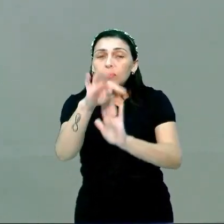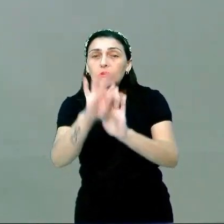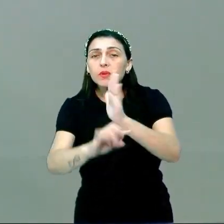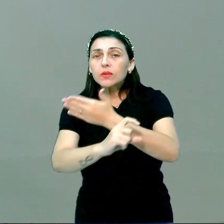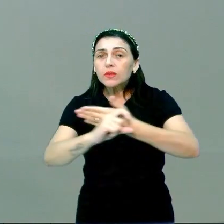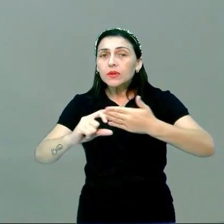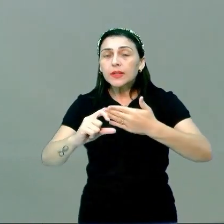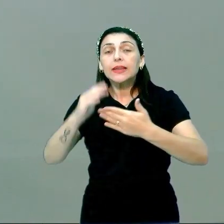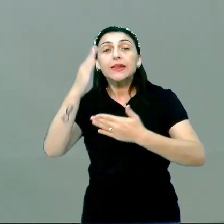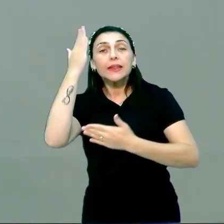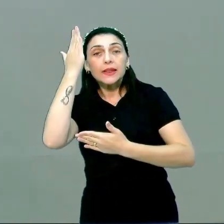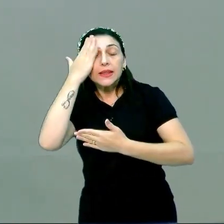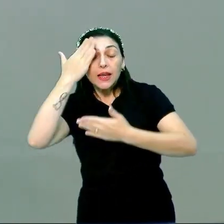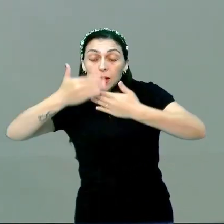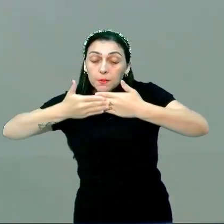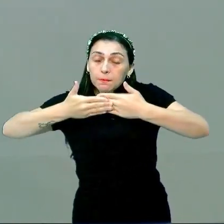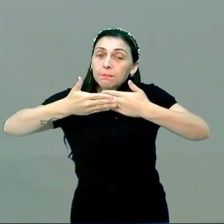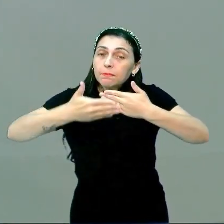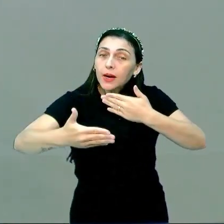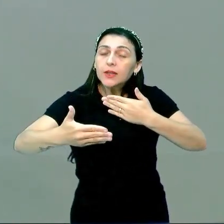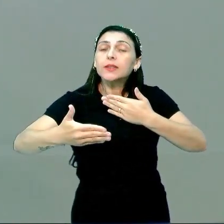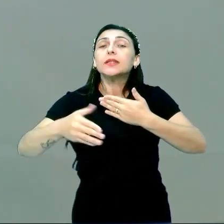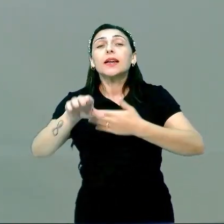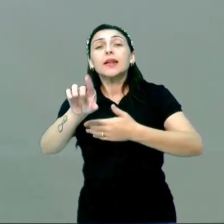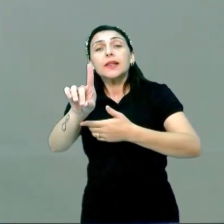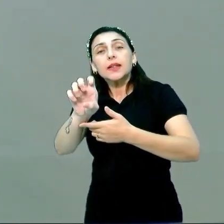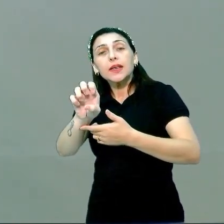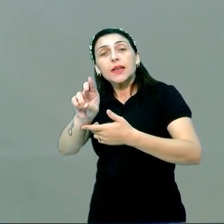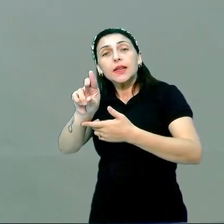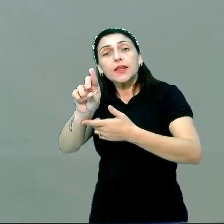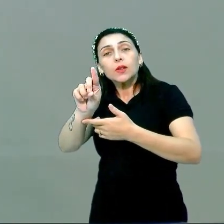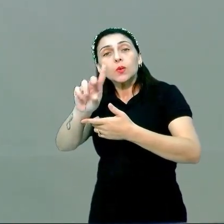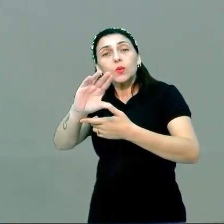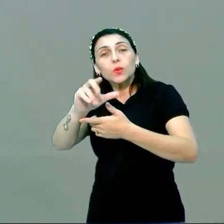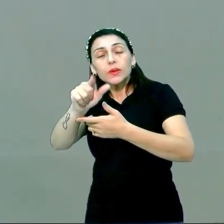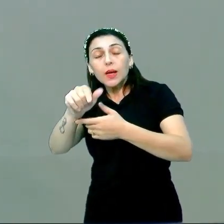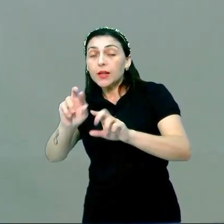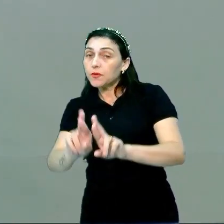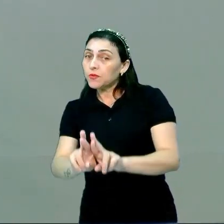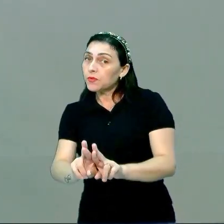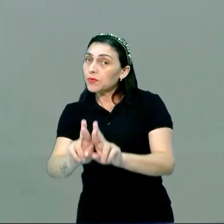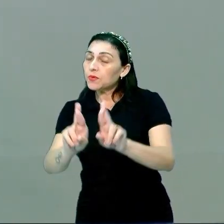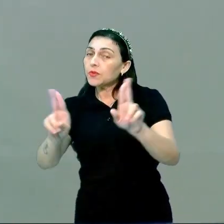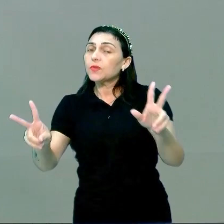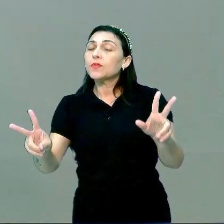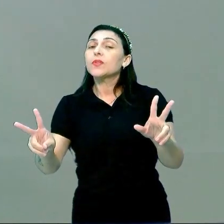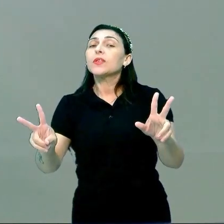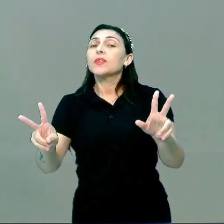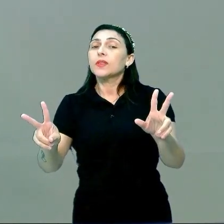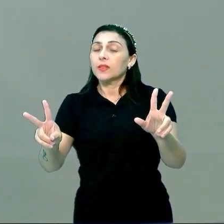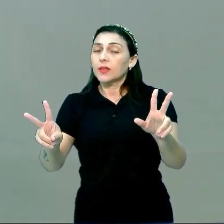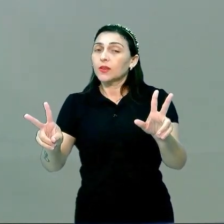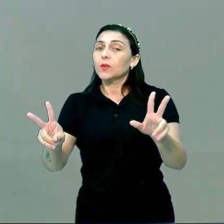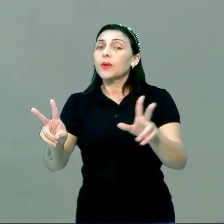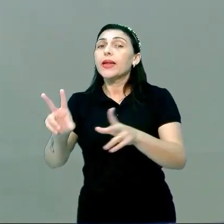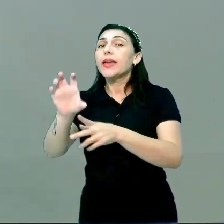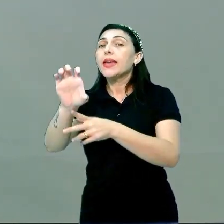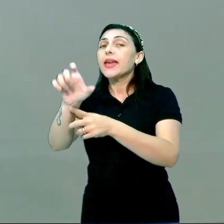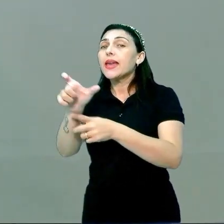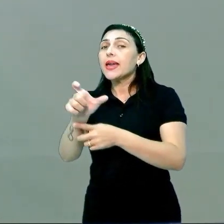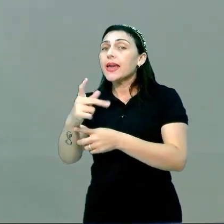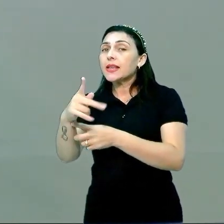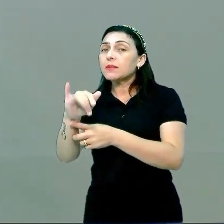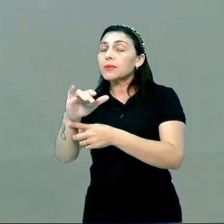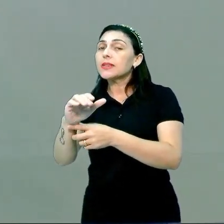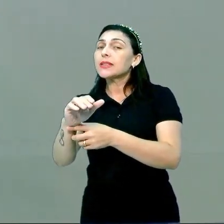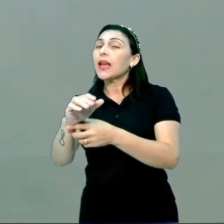gente entende a partir da dedução, mas não está ali, né? É diferente do explícito, né? Porque é tal